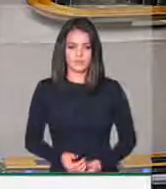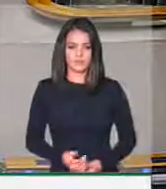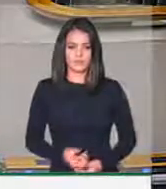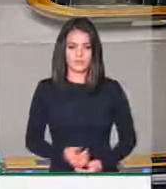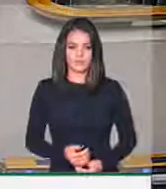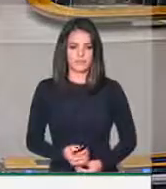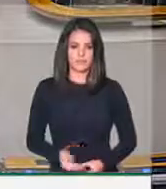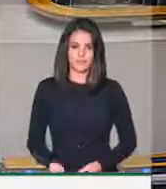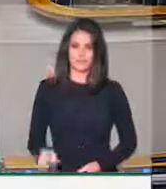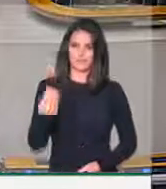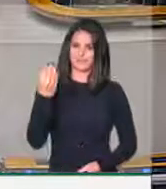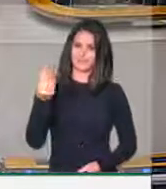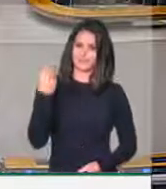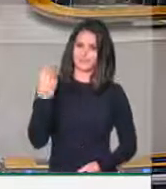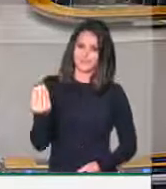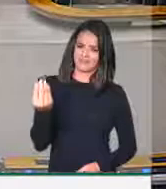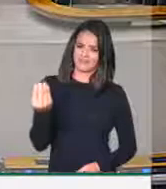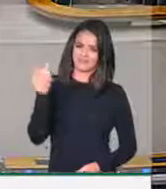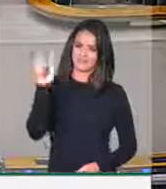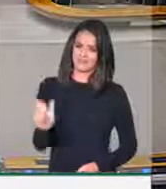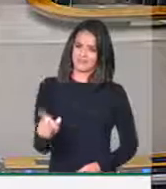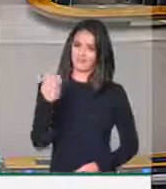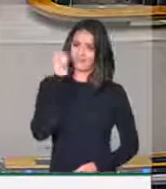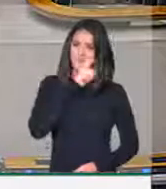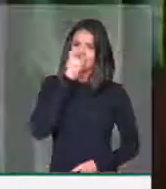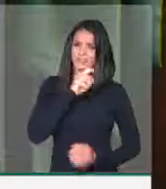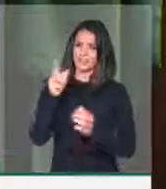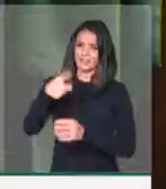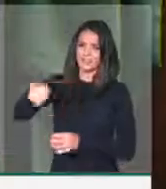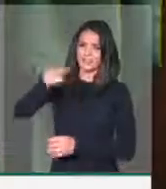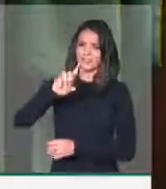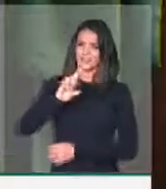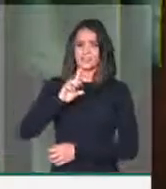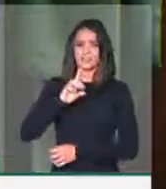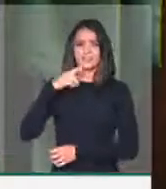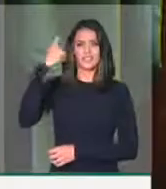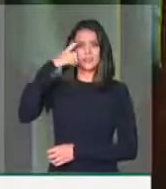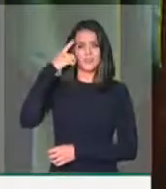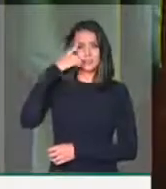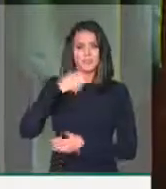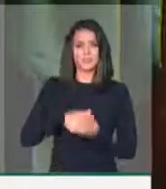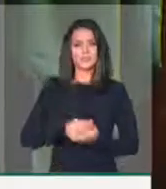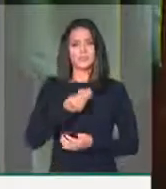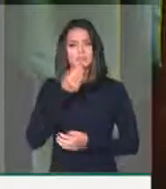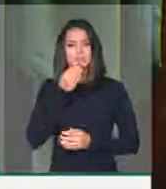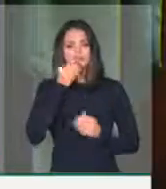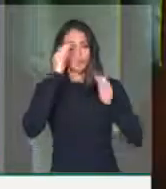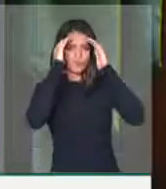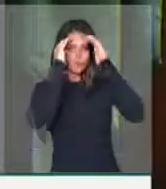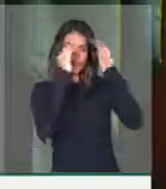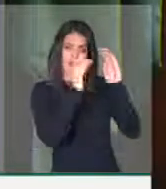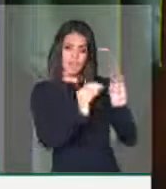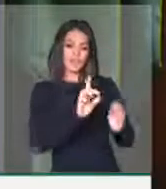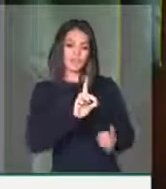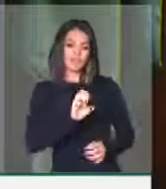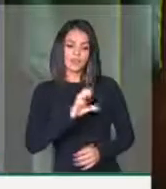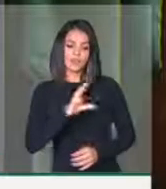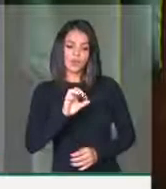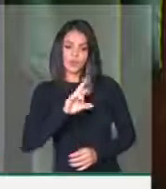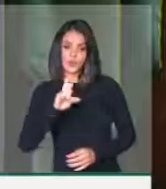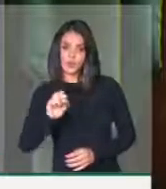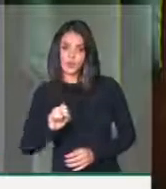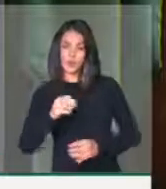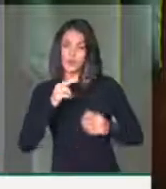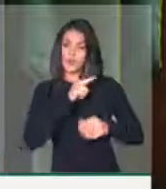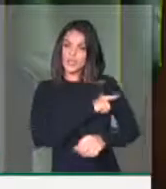É escandalosa a capacidade de mentira dos deputados. Deviam honrar o decoro parlamentar e, no mínimo, honrar o